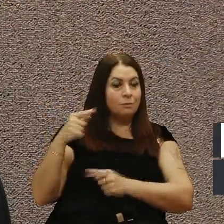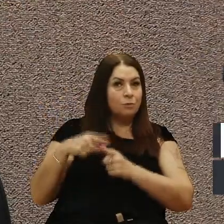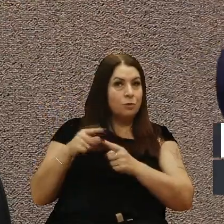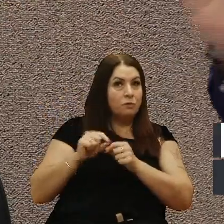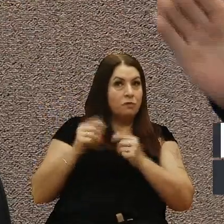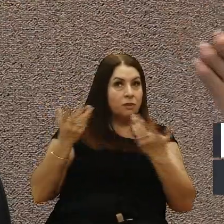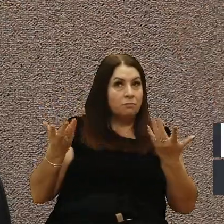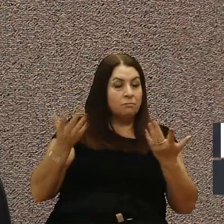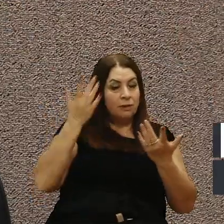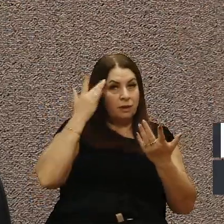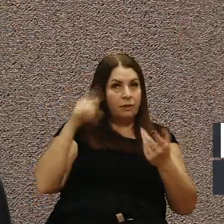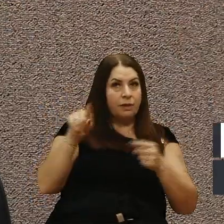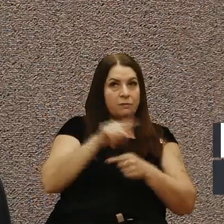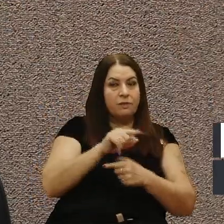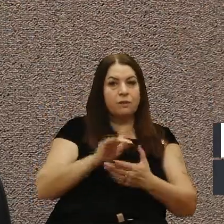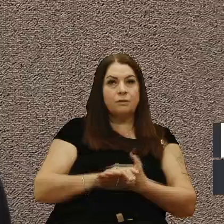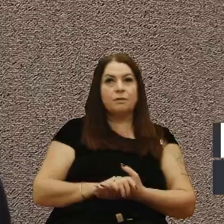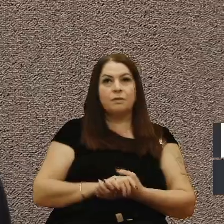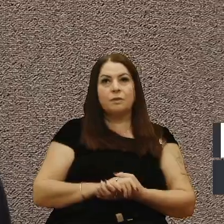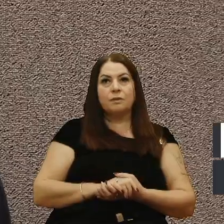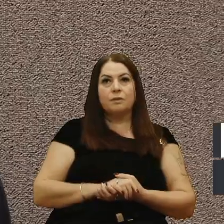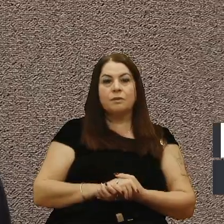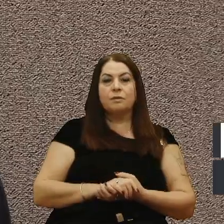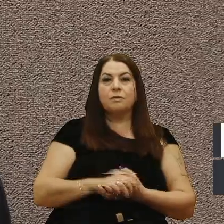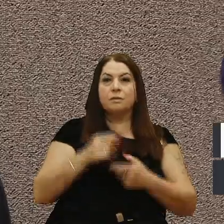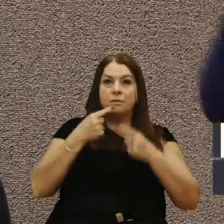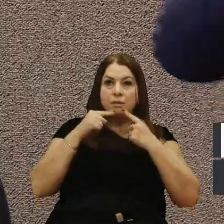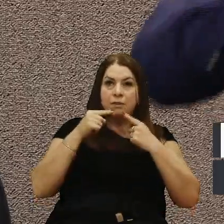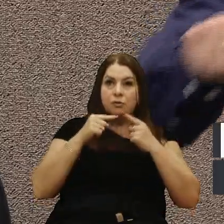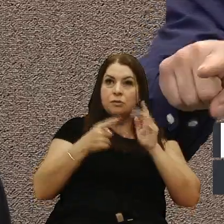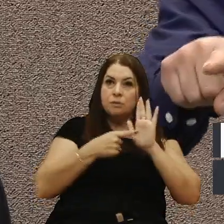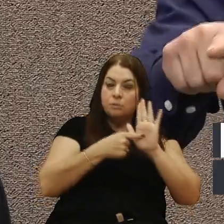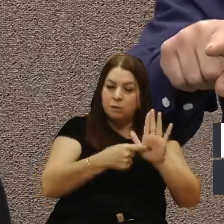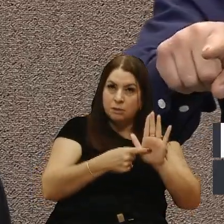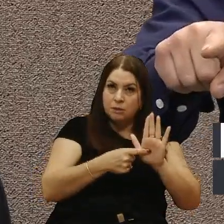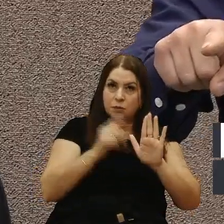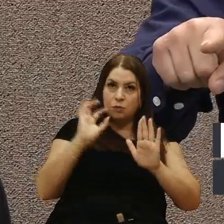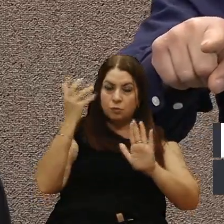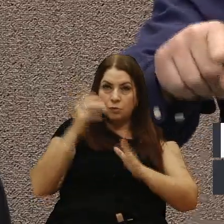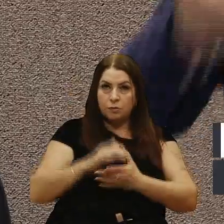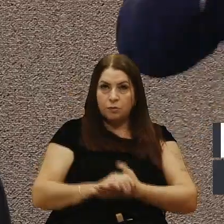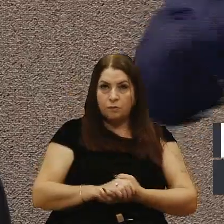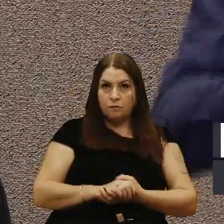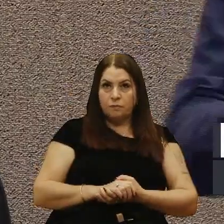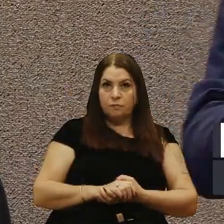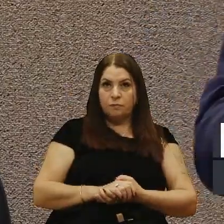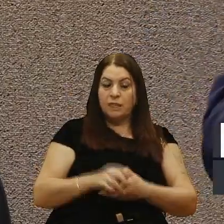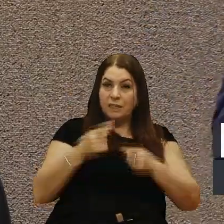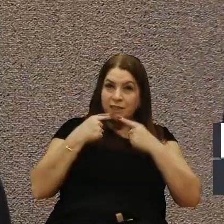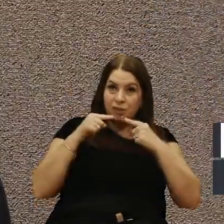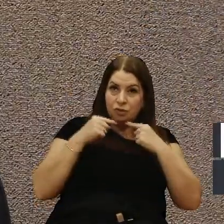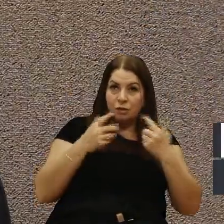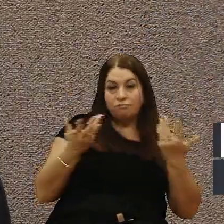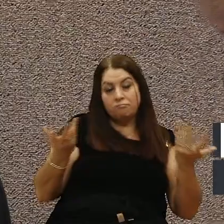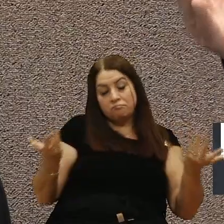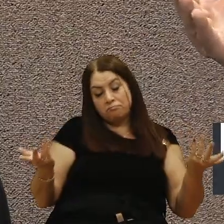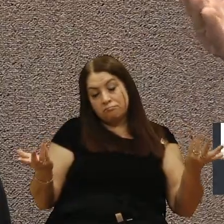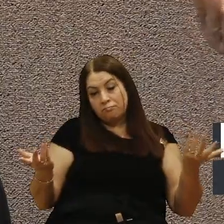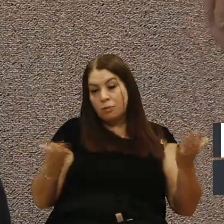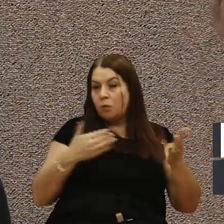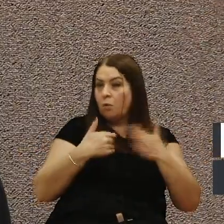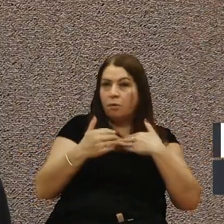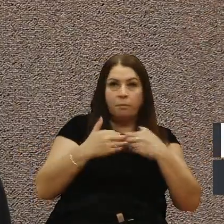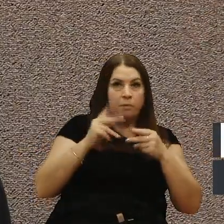foi feito? Não sei. Mas eu critico e apresento a solução. Criticar, qualquer